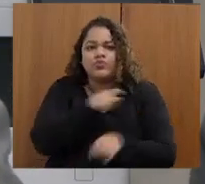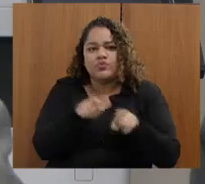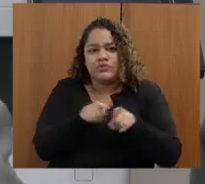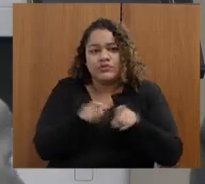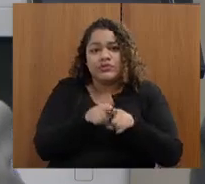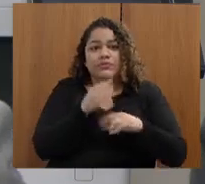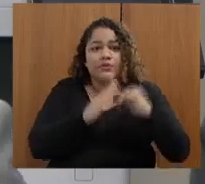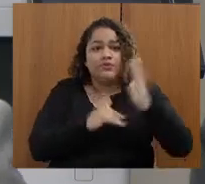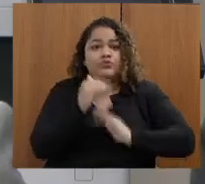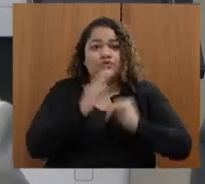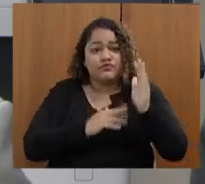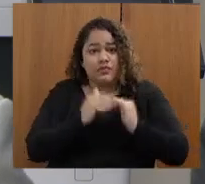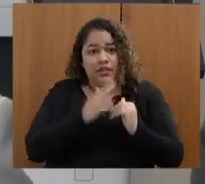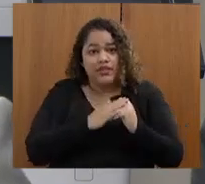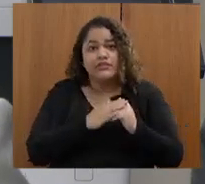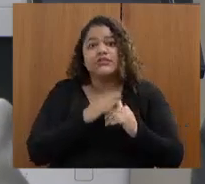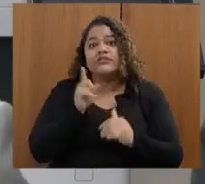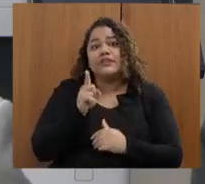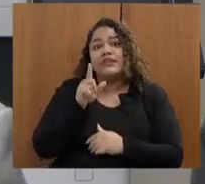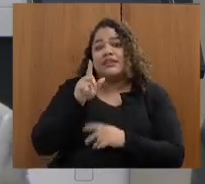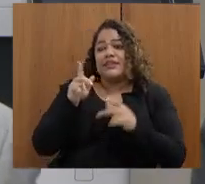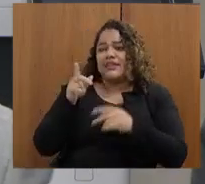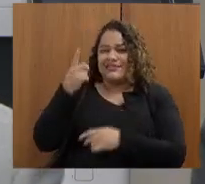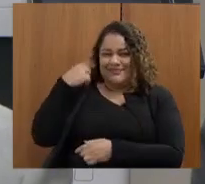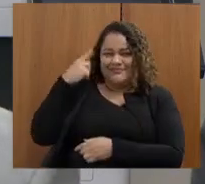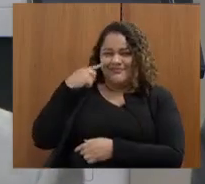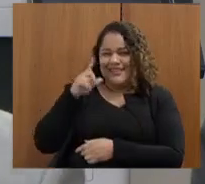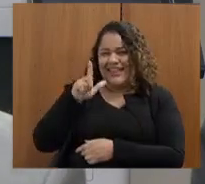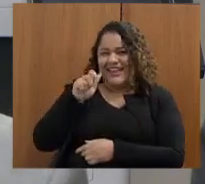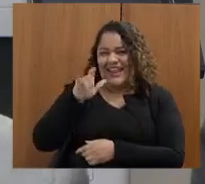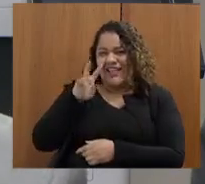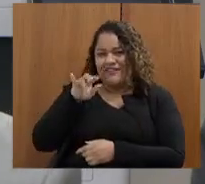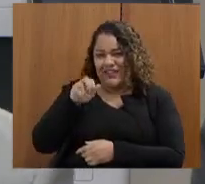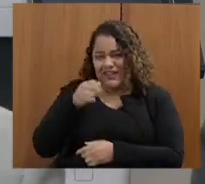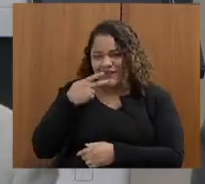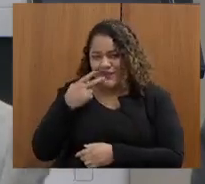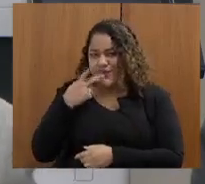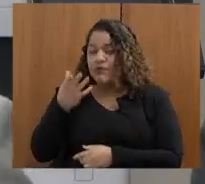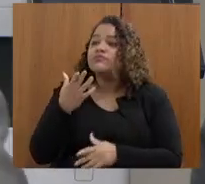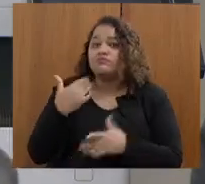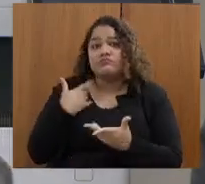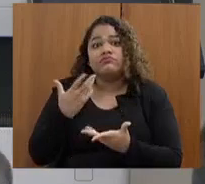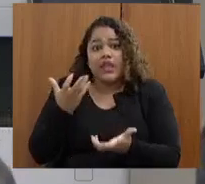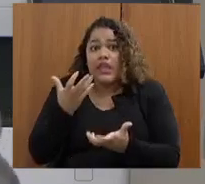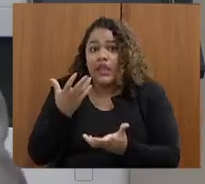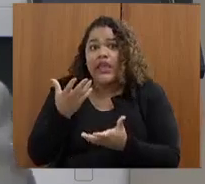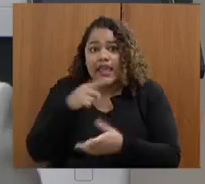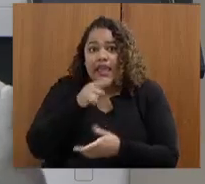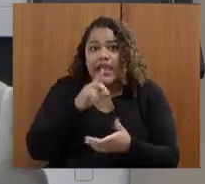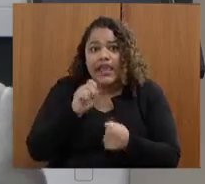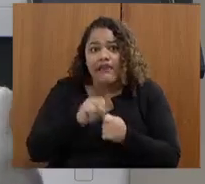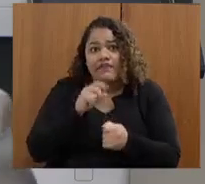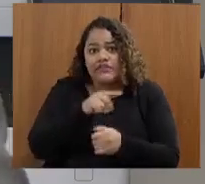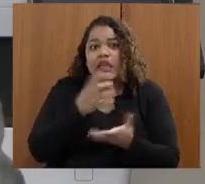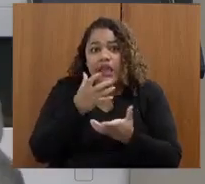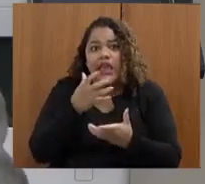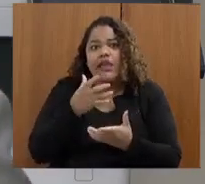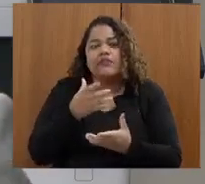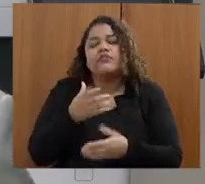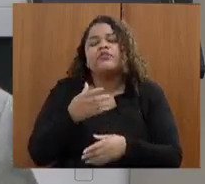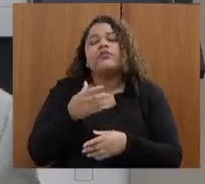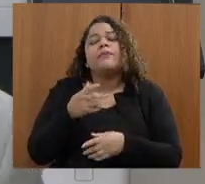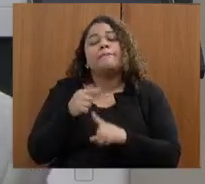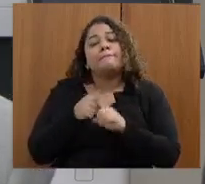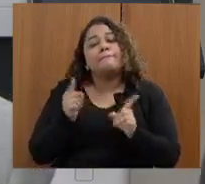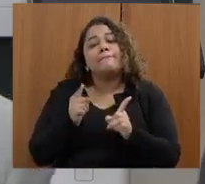gosto para que isso aconteça mas nós temos que sair da do planejamento do discurso da idealização